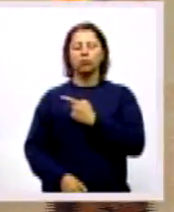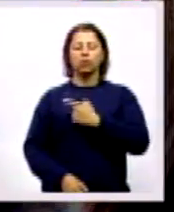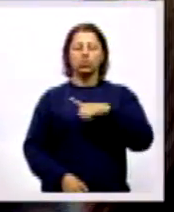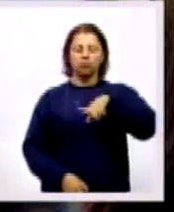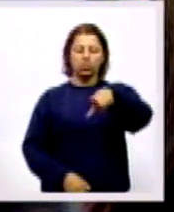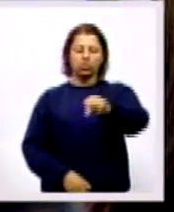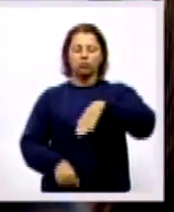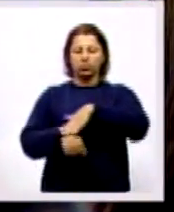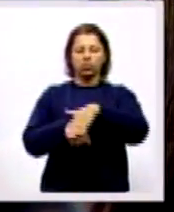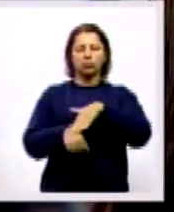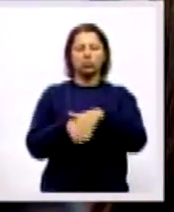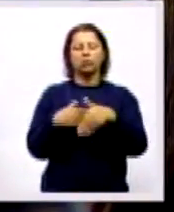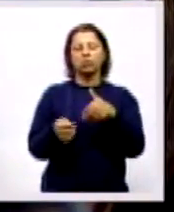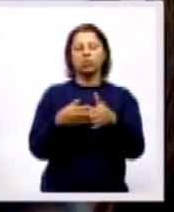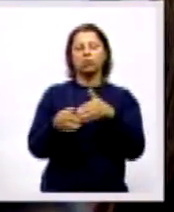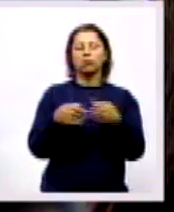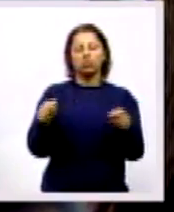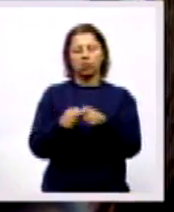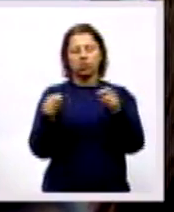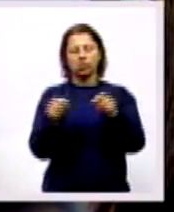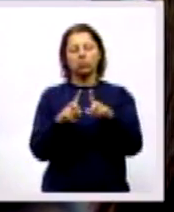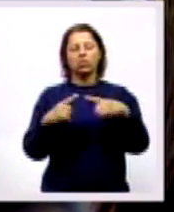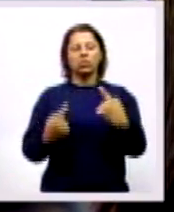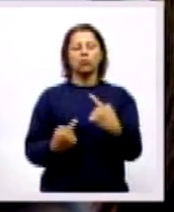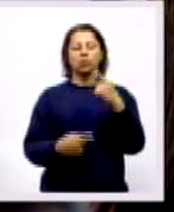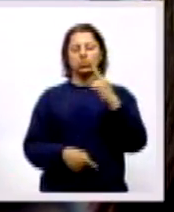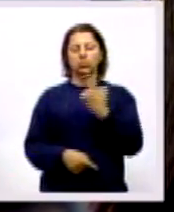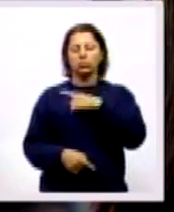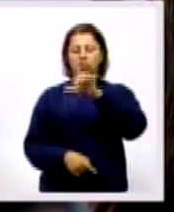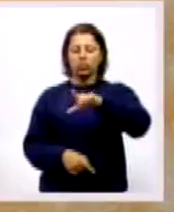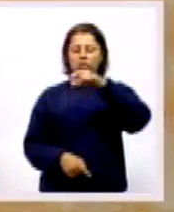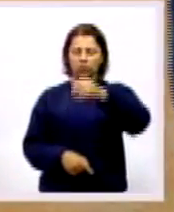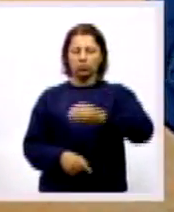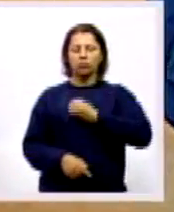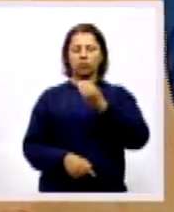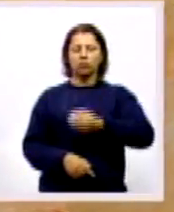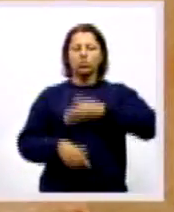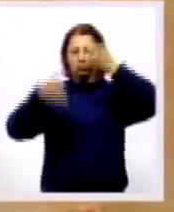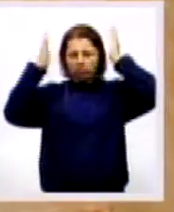sem sabor, nós estamos fazendo a opção burra pela vida, porque essa vida é muito rápida.